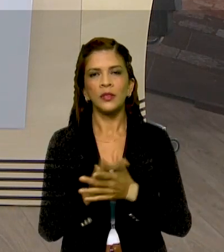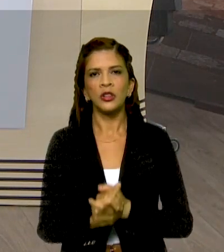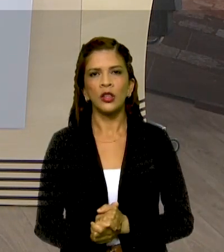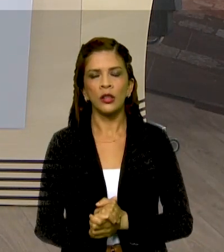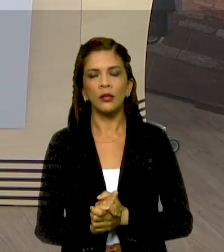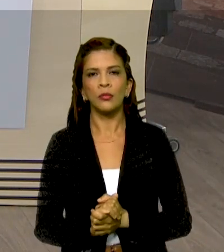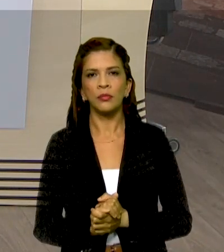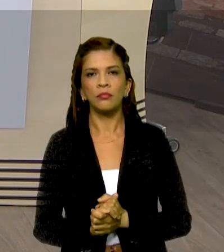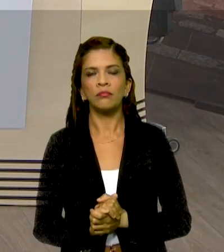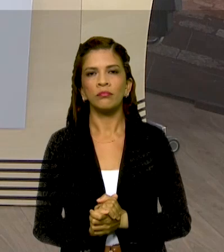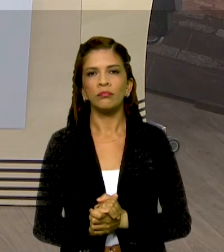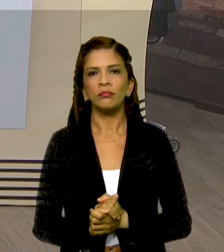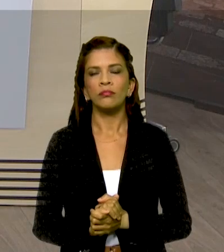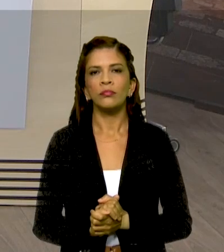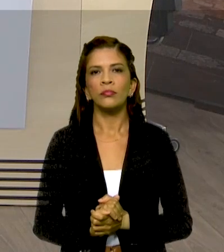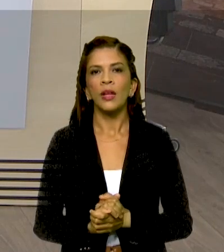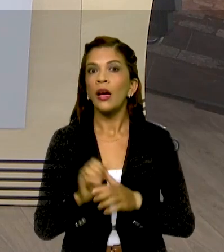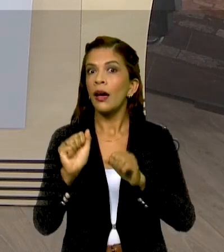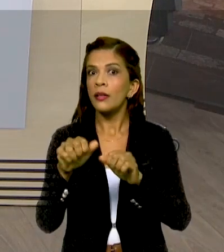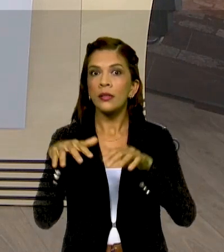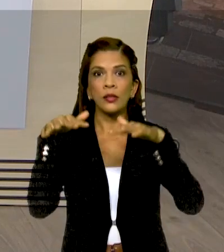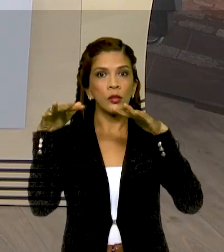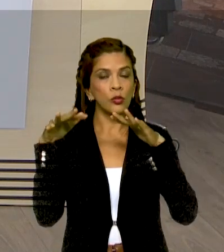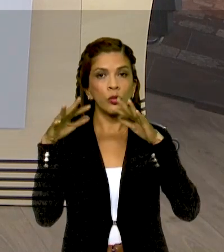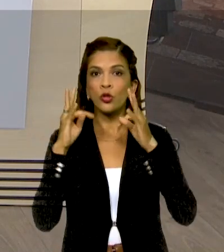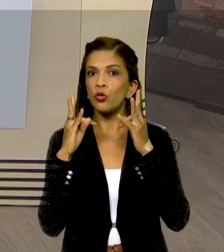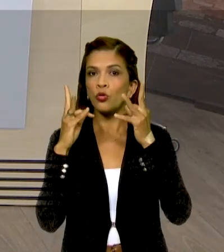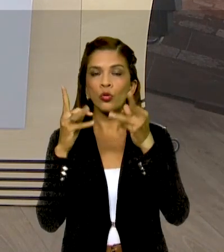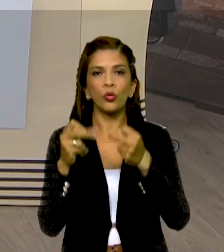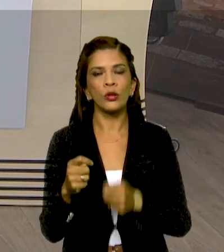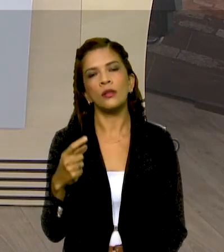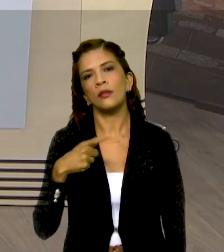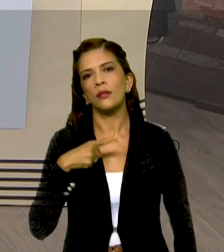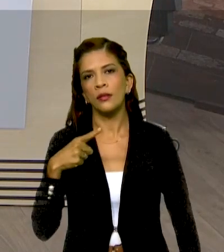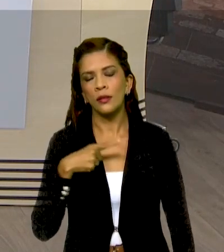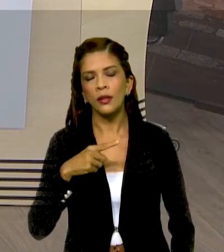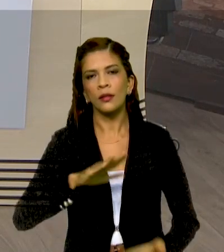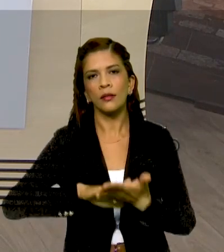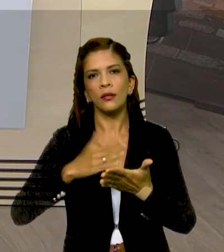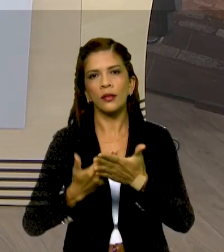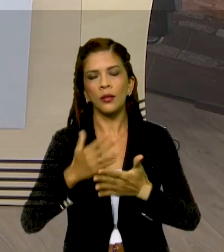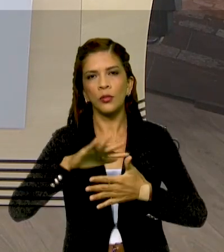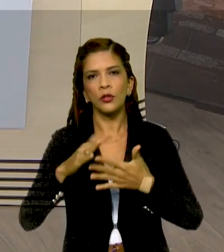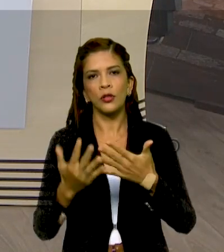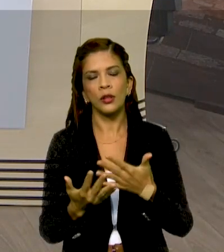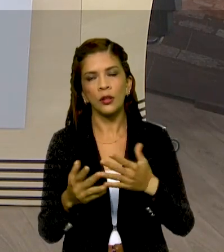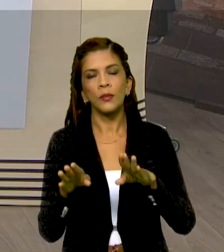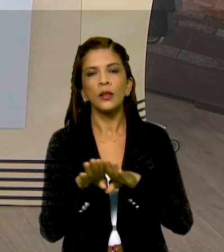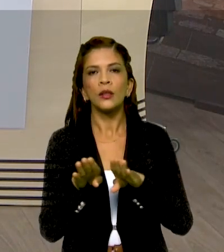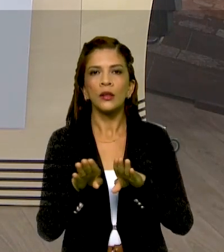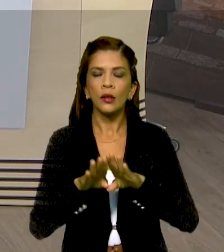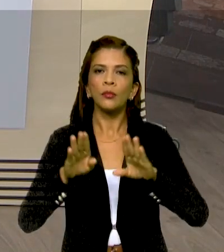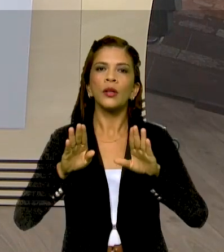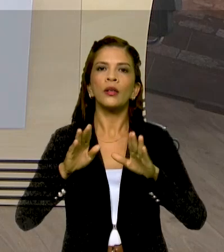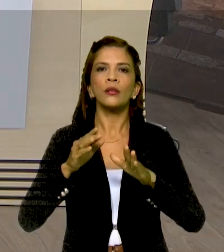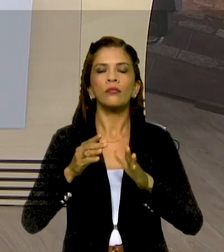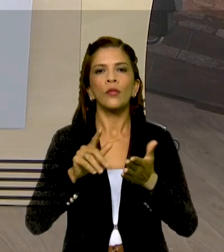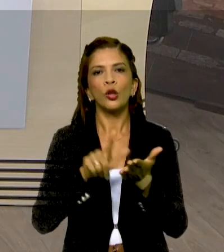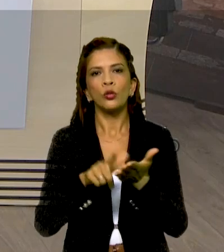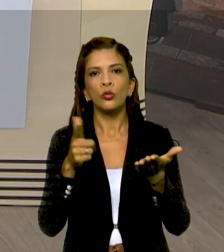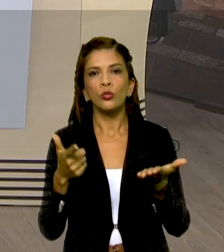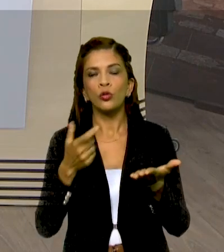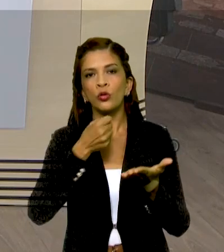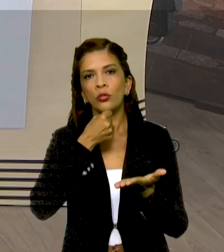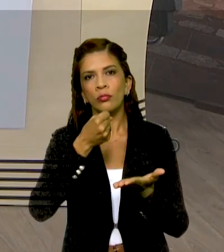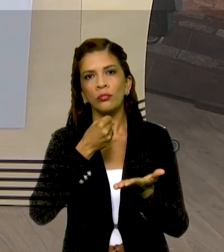todos. As sessões, por exemplo, todas elas contam com intérprete de Libras. Os nossos principais telejornais contam. E